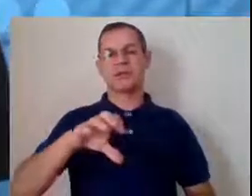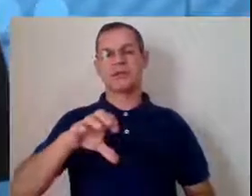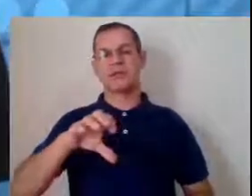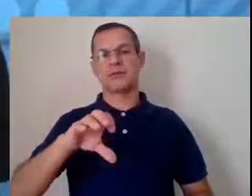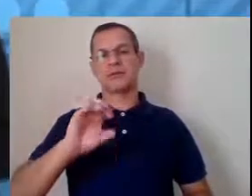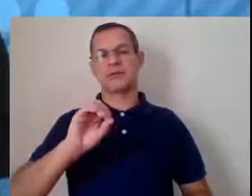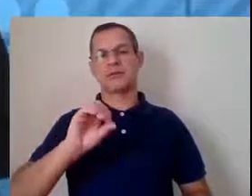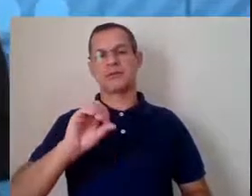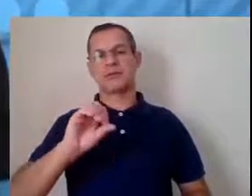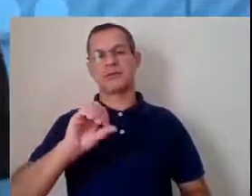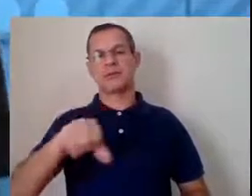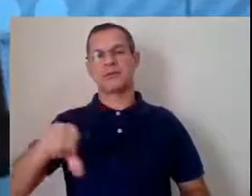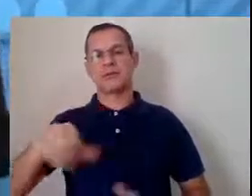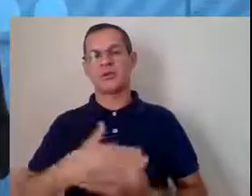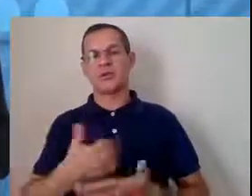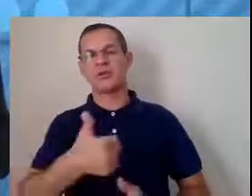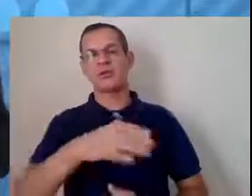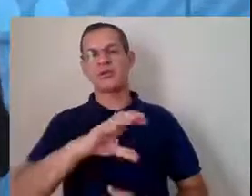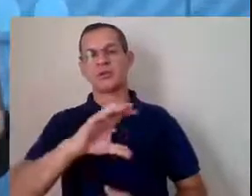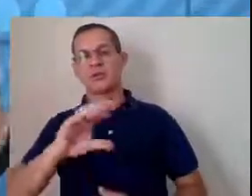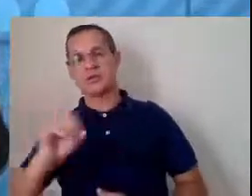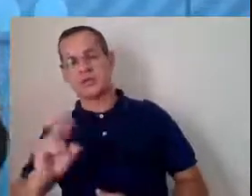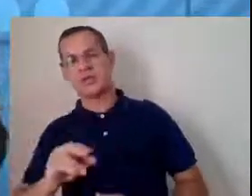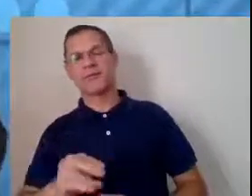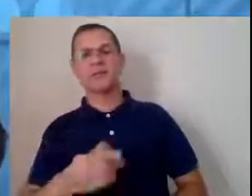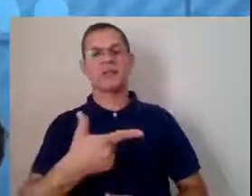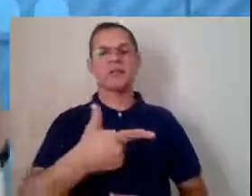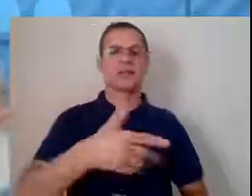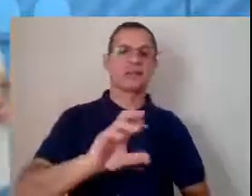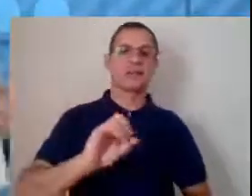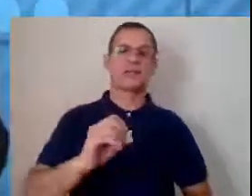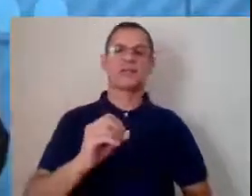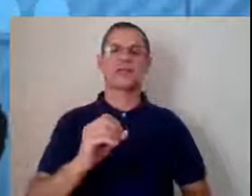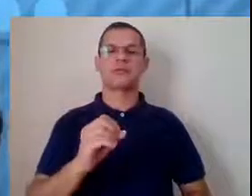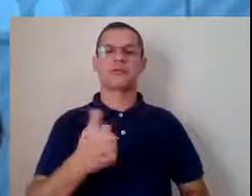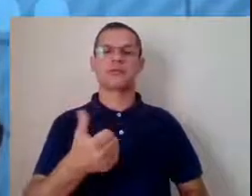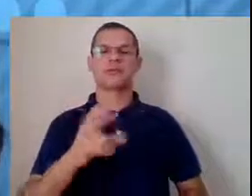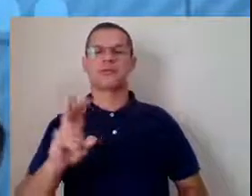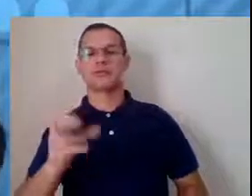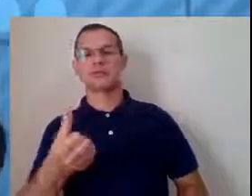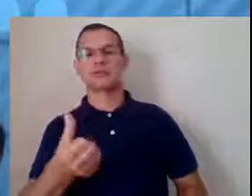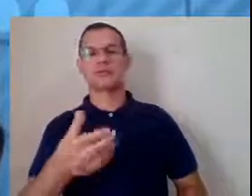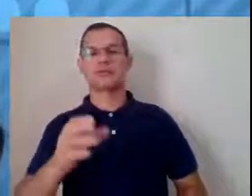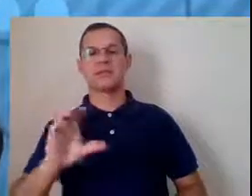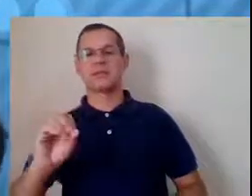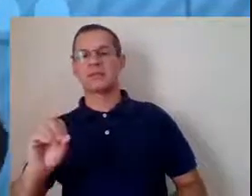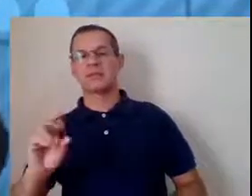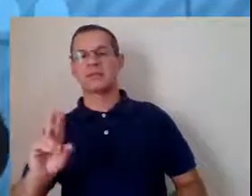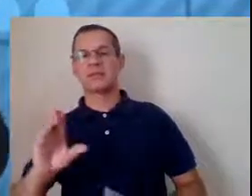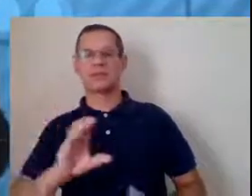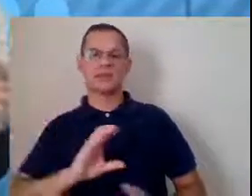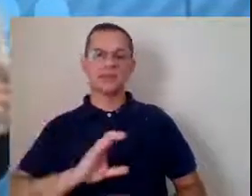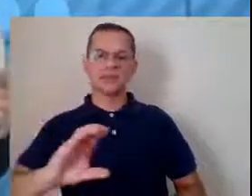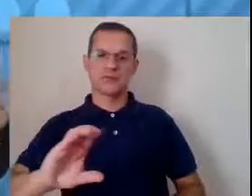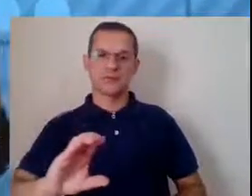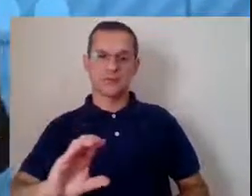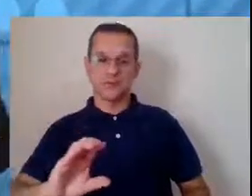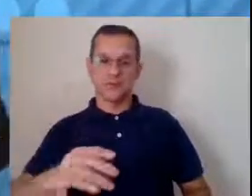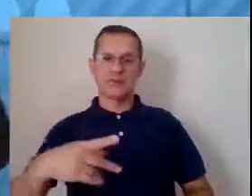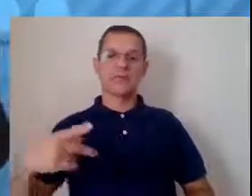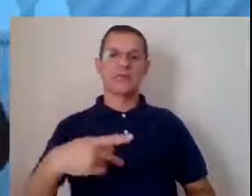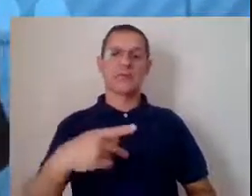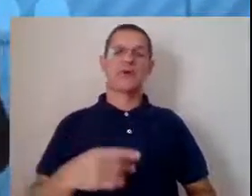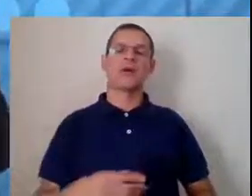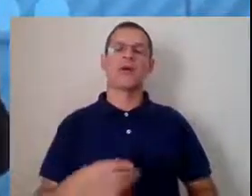com R$100, e em 2015 já estava em R$600. Então, foi feito um investimento maior